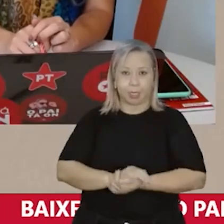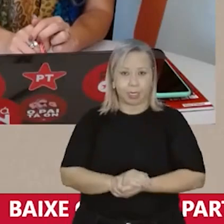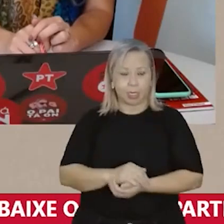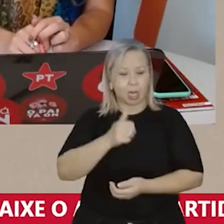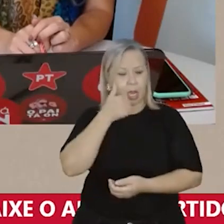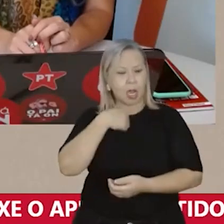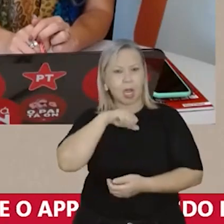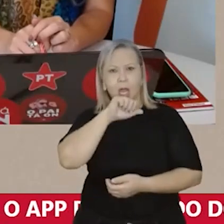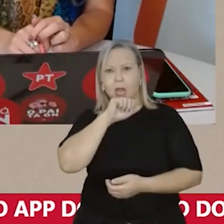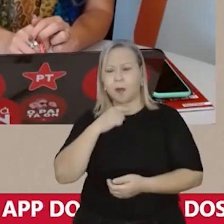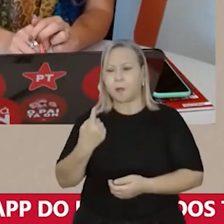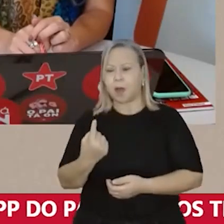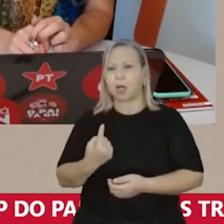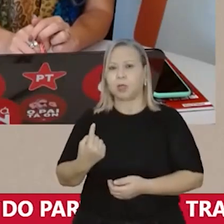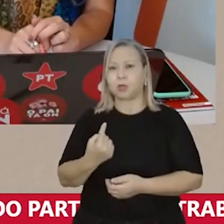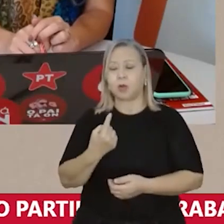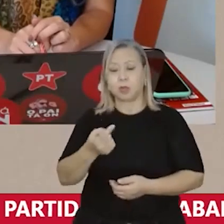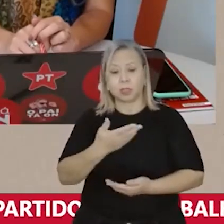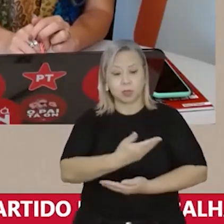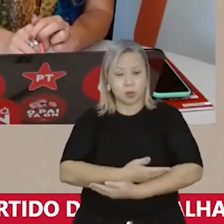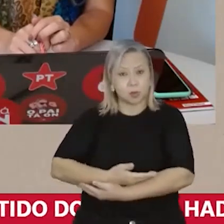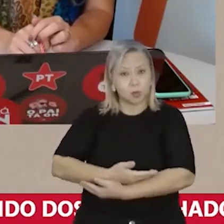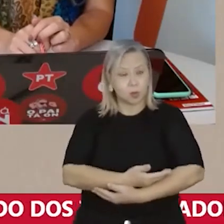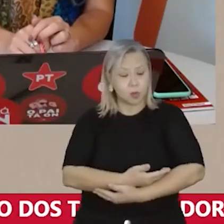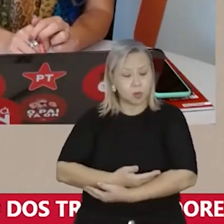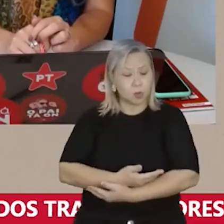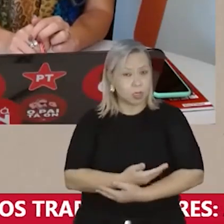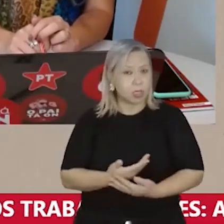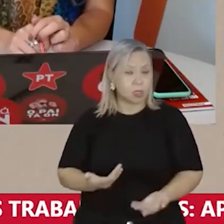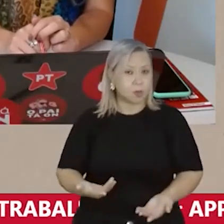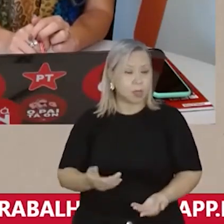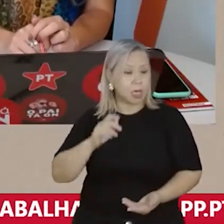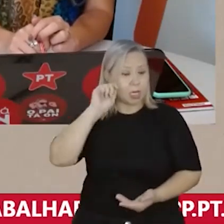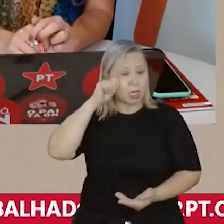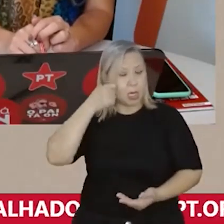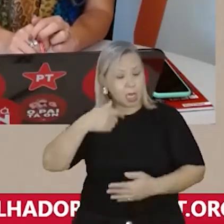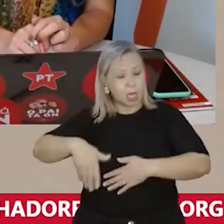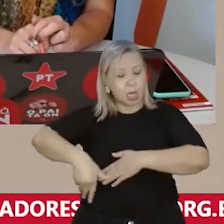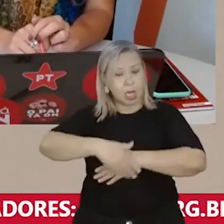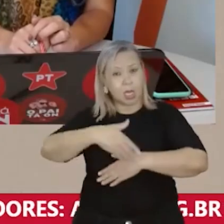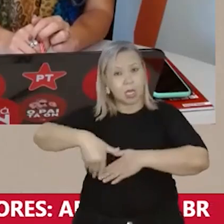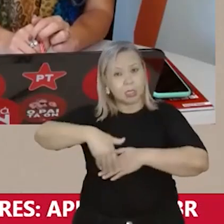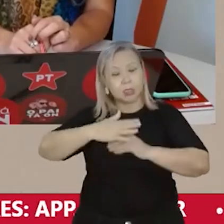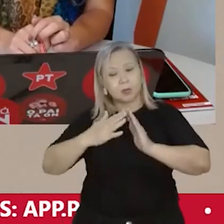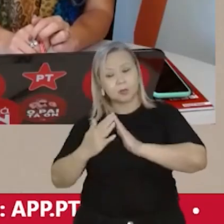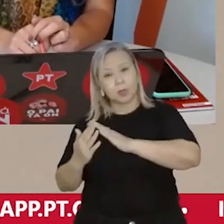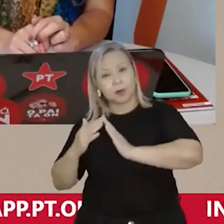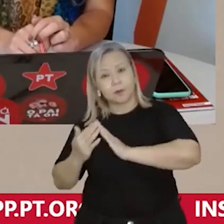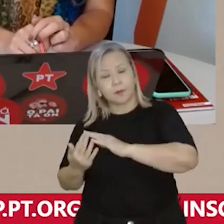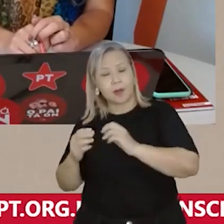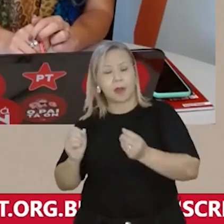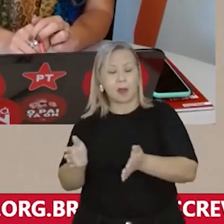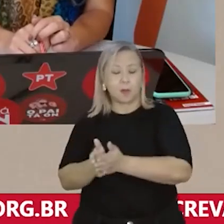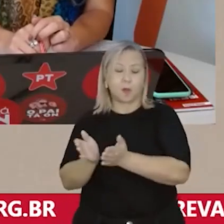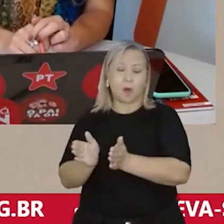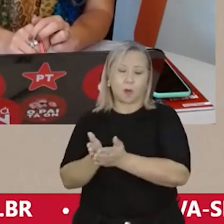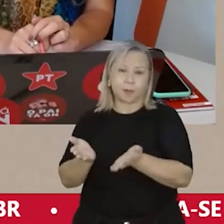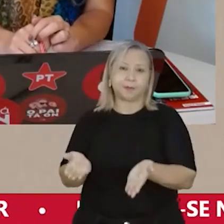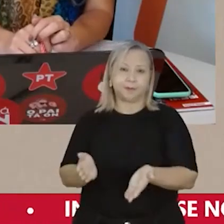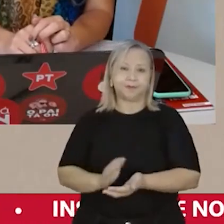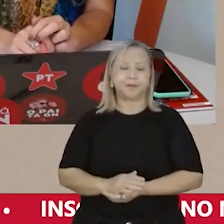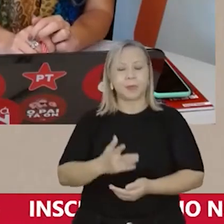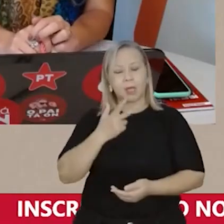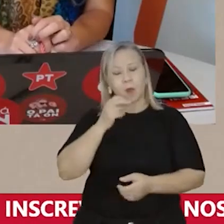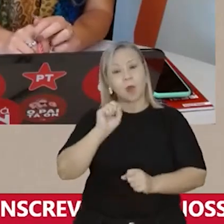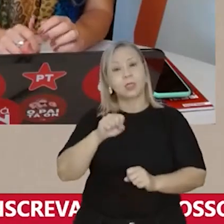mães solos, com crianças pequenas, negras, periféricas. É possível construir políticas diferenciadas? Eu acho que sim, mas